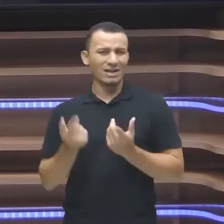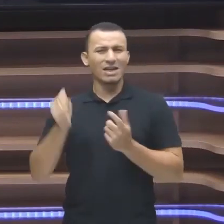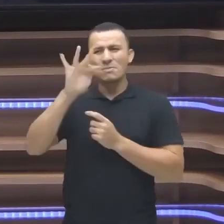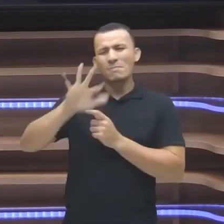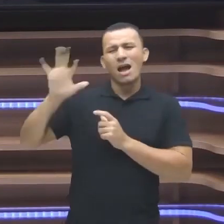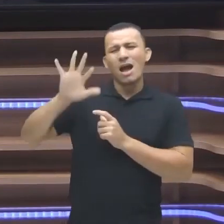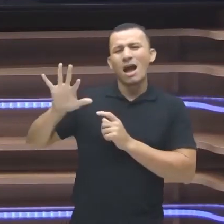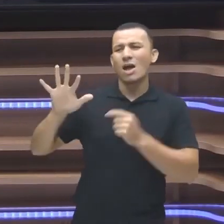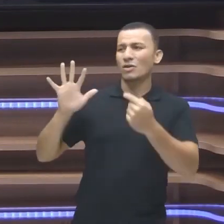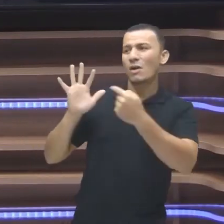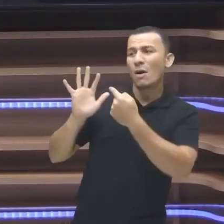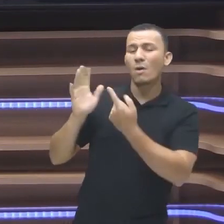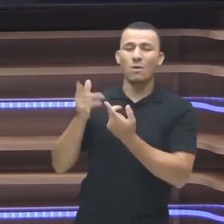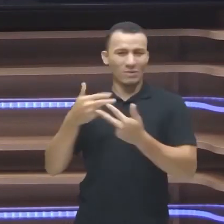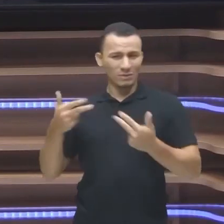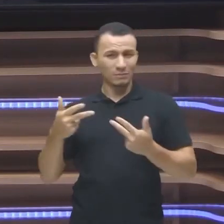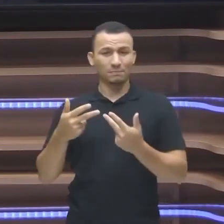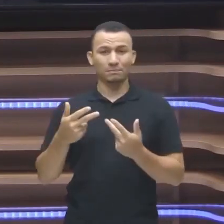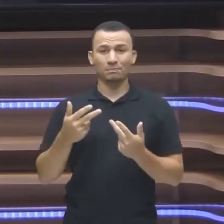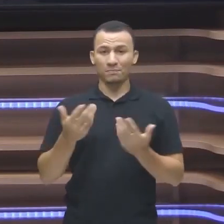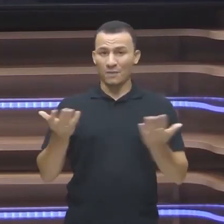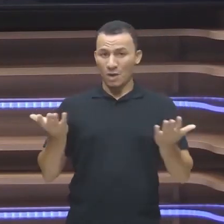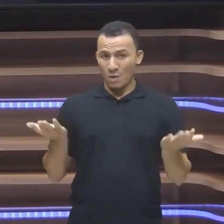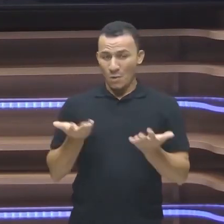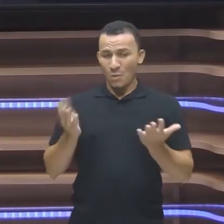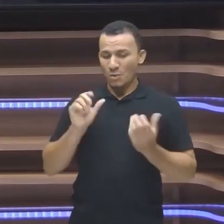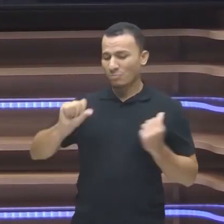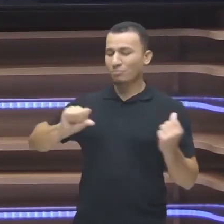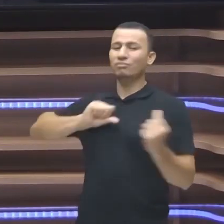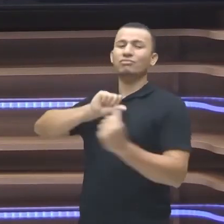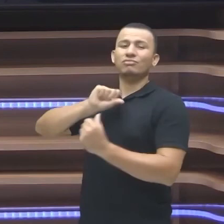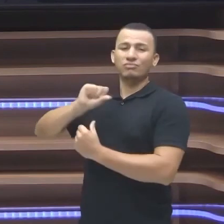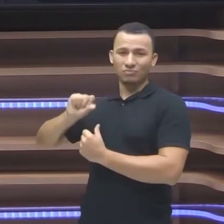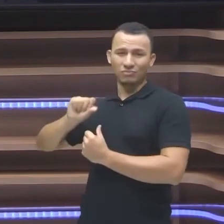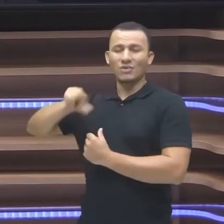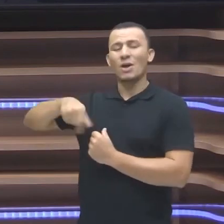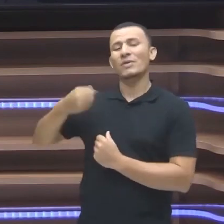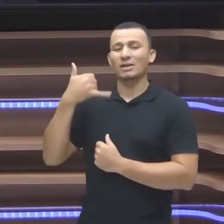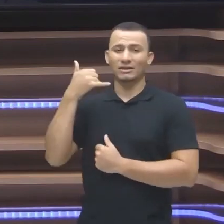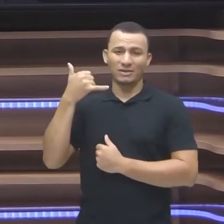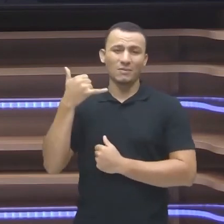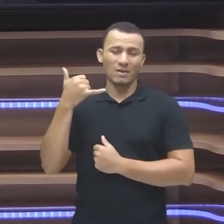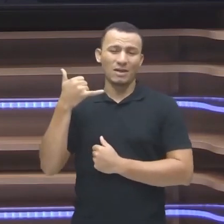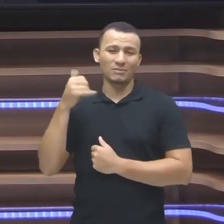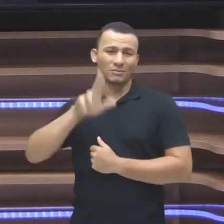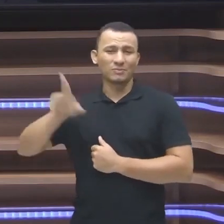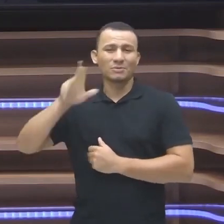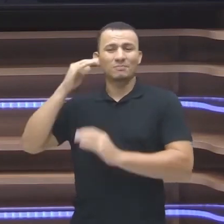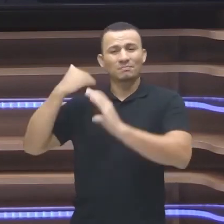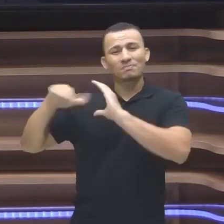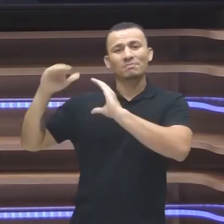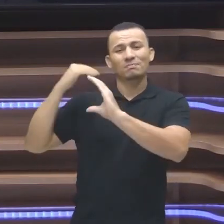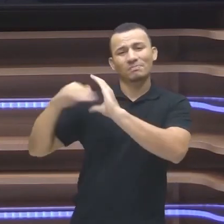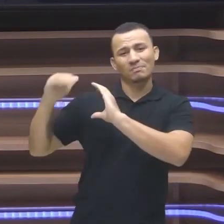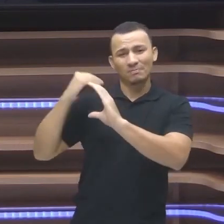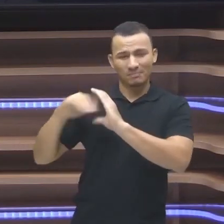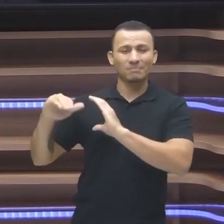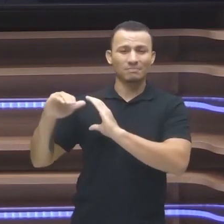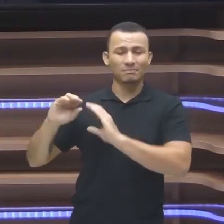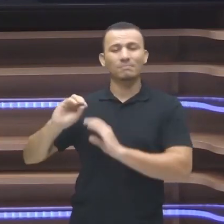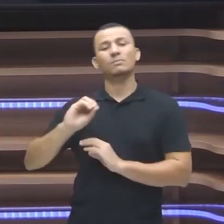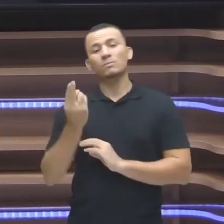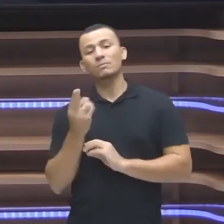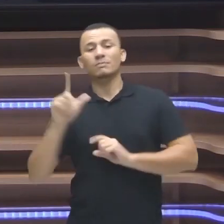imagem. Hoje o processo de comunicação com a maioria de vocês é via telefone, não é isso? É pela